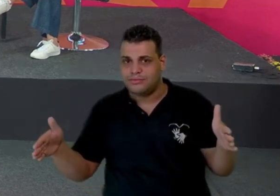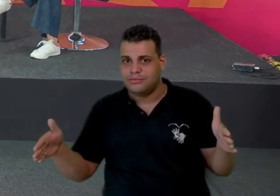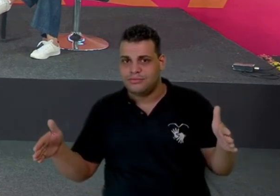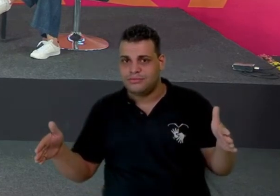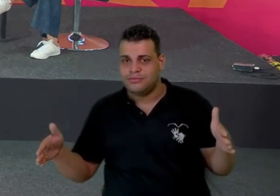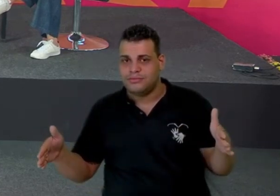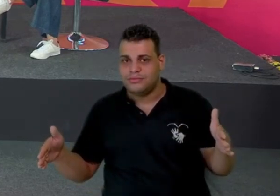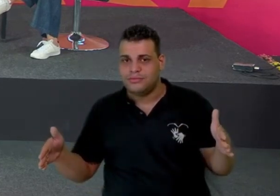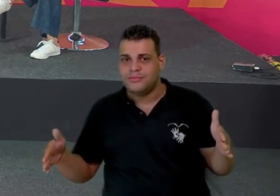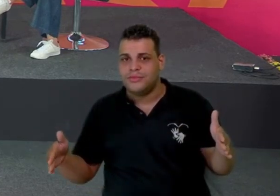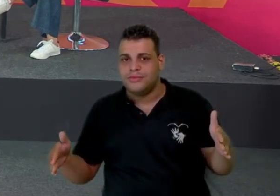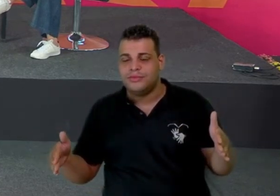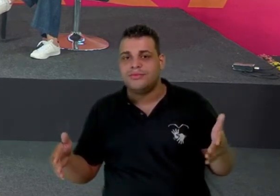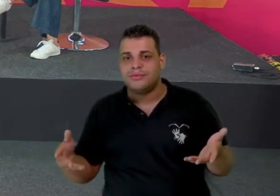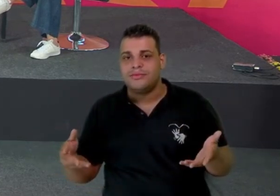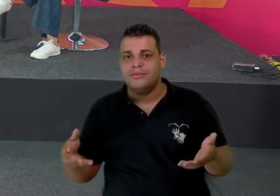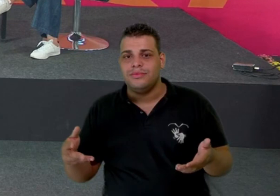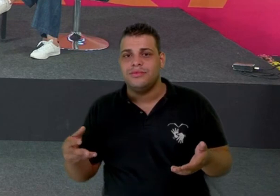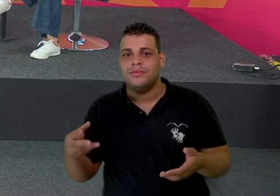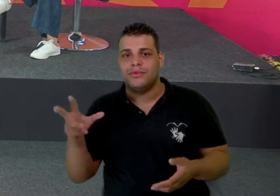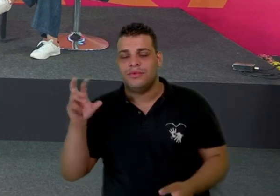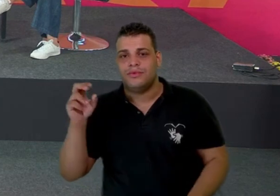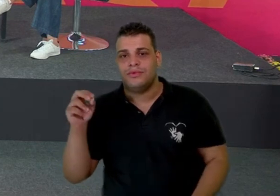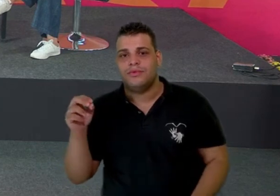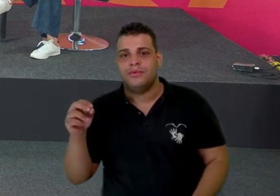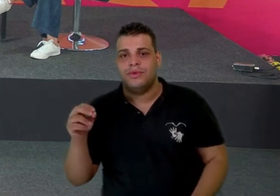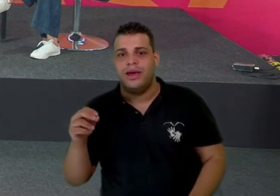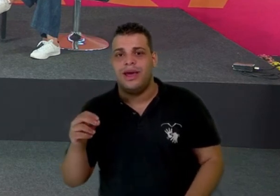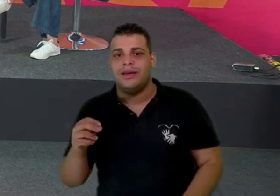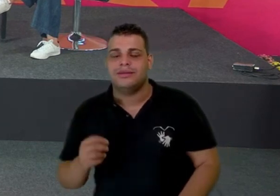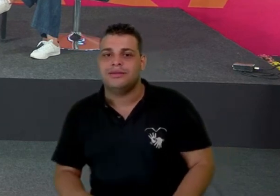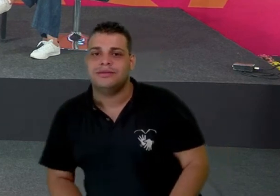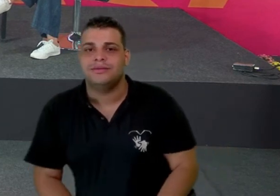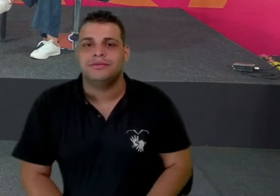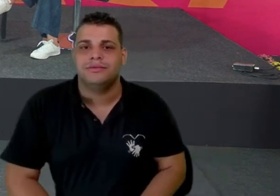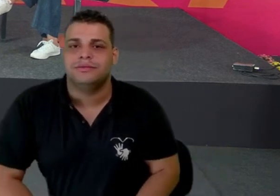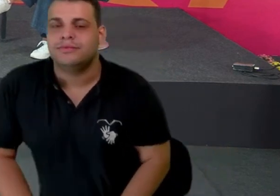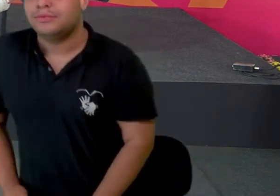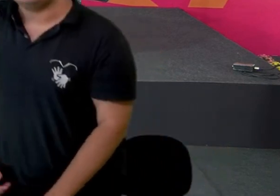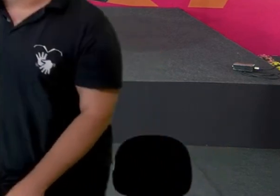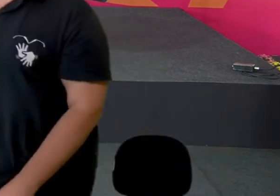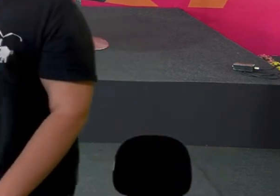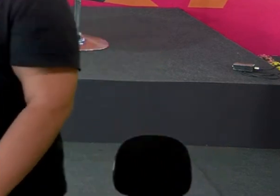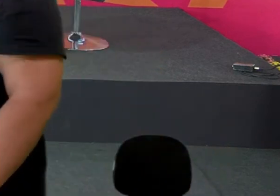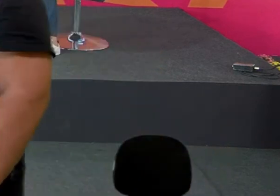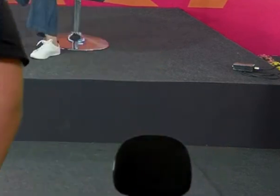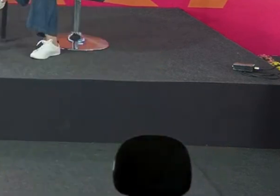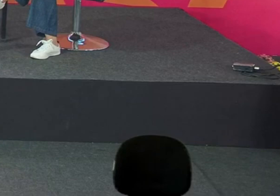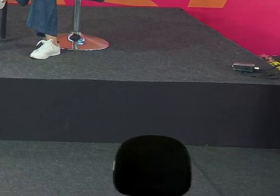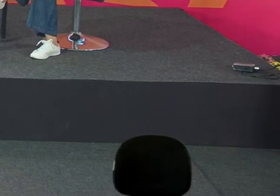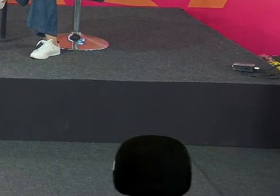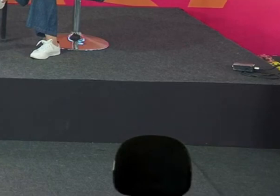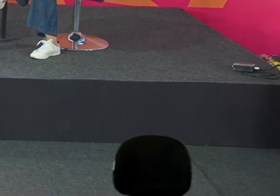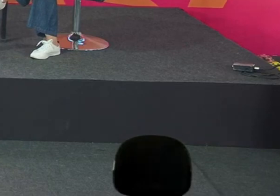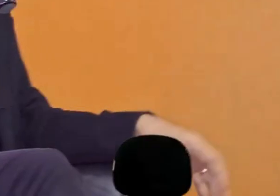mesa da casa da minha avó mesmo e de mancha minha avó não troca mas eu olho para lá eu lembro de tantos anos que eu passei Tomando café ali